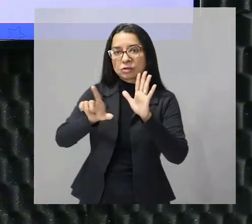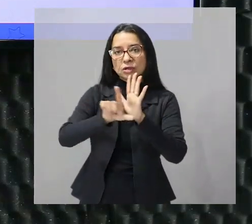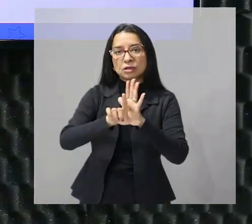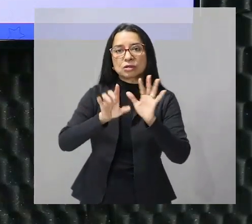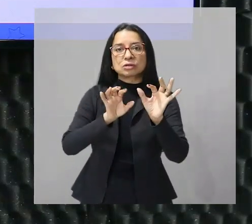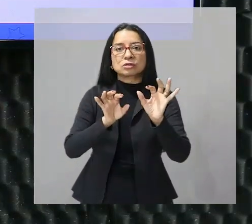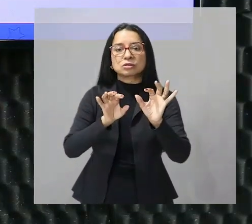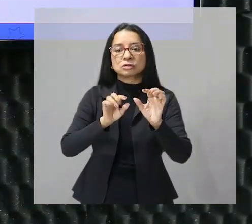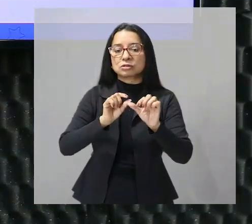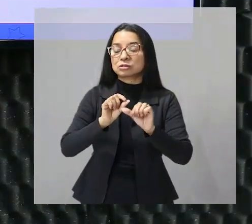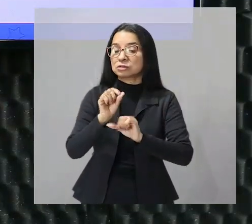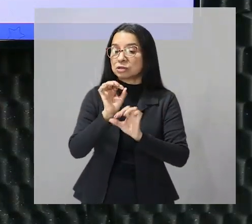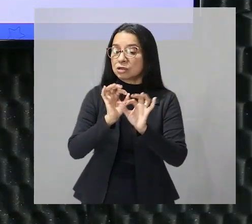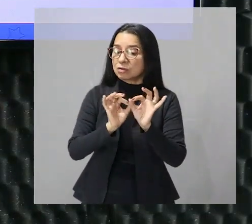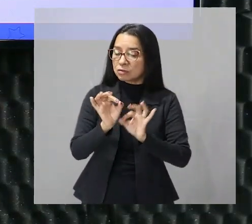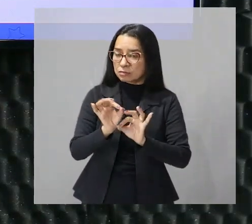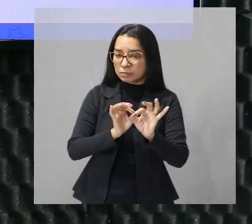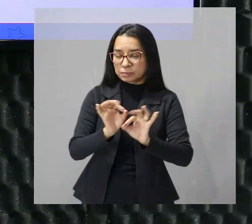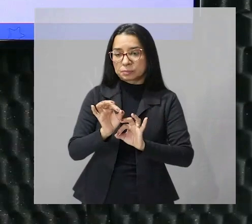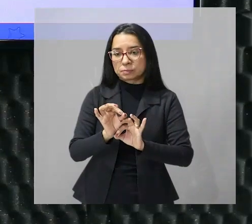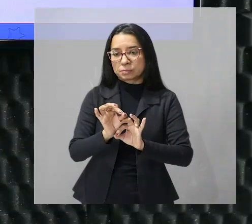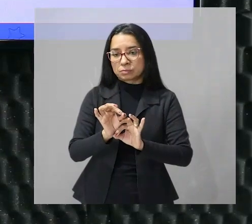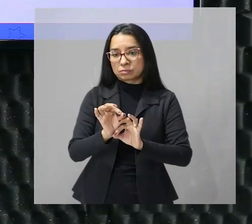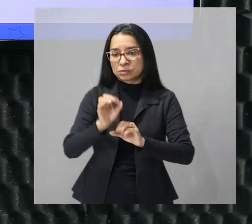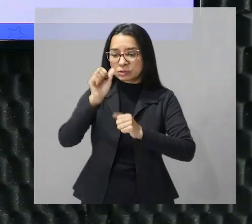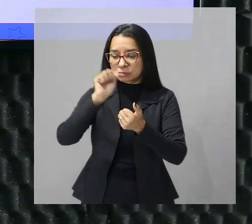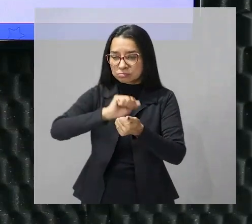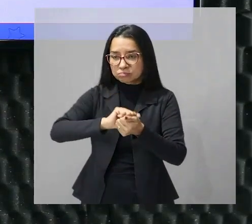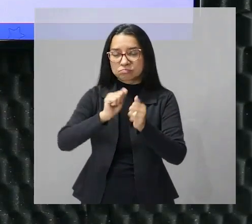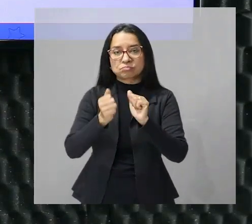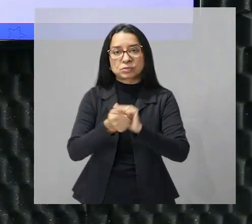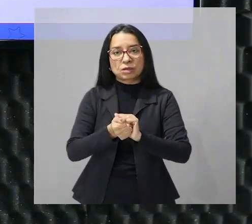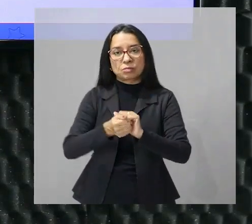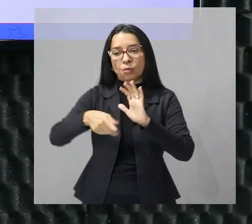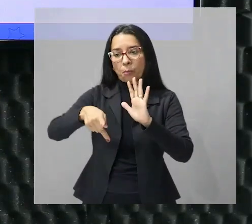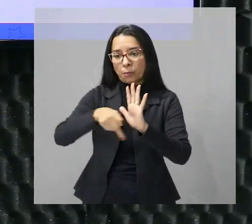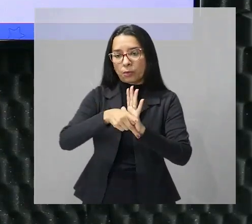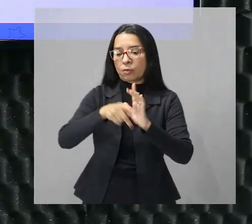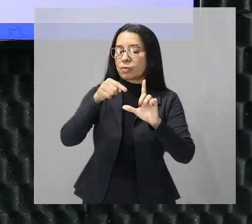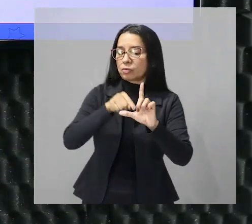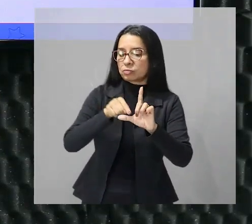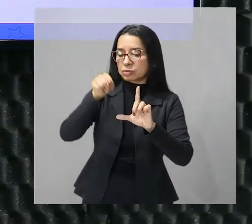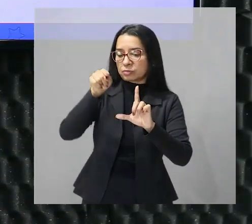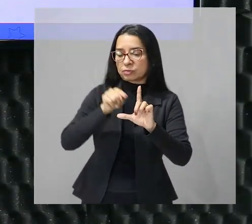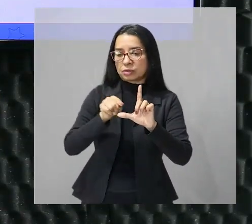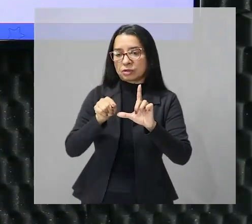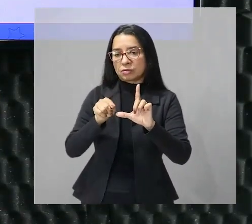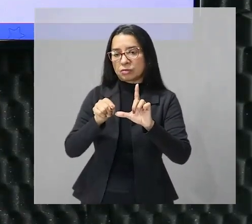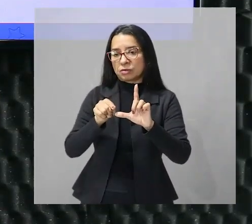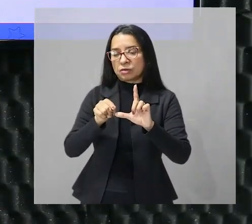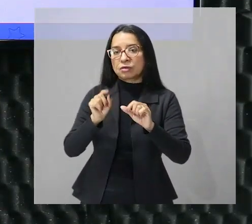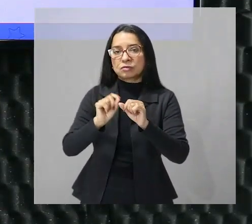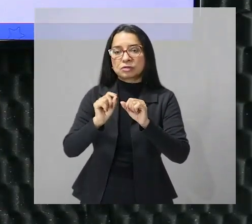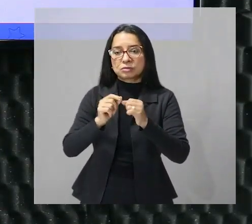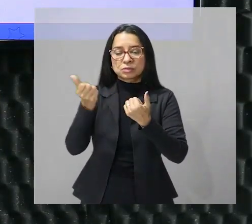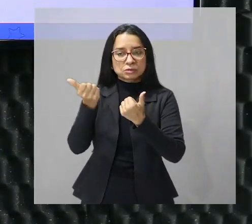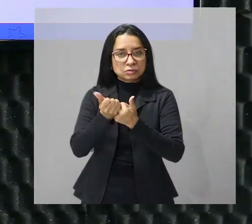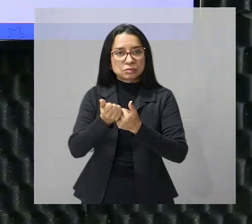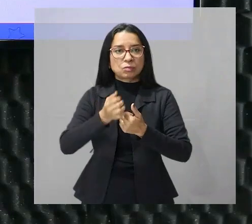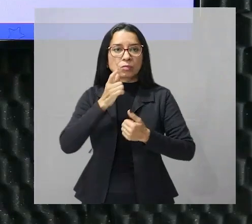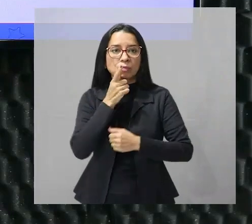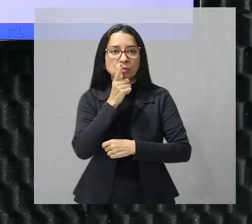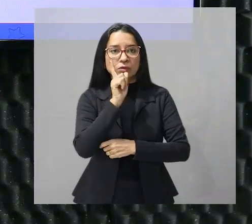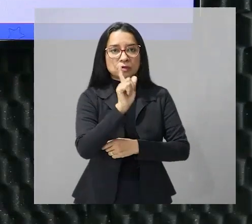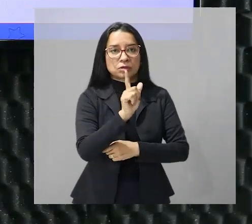formação, eles se ajustam a ela. Então, na hora que nós fazemos a substituição correspondente, nós vamos conseguir